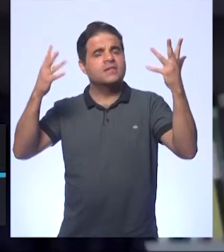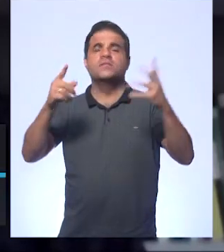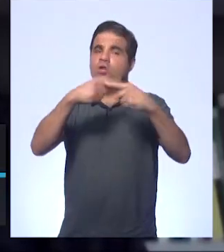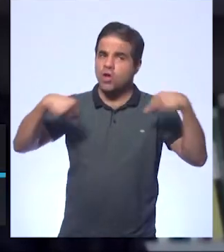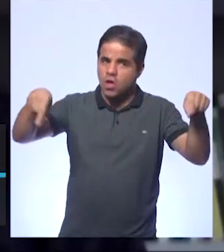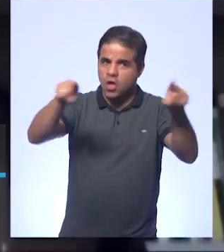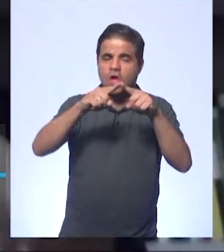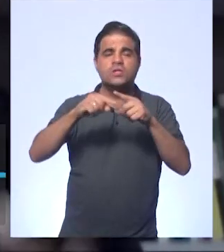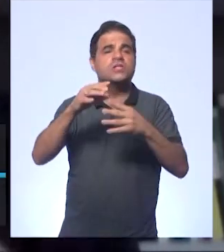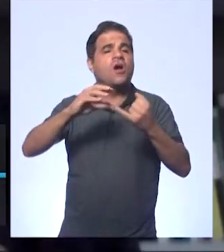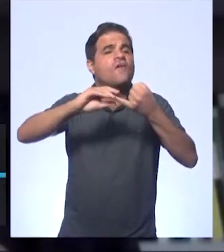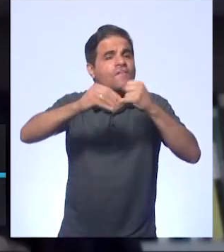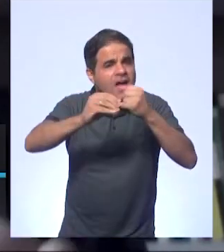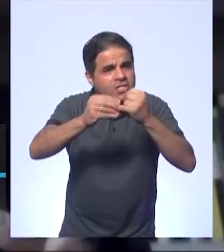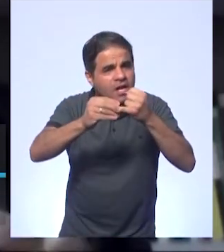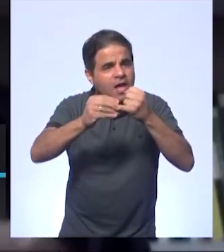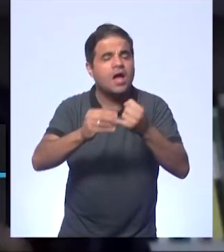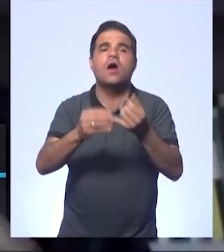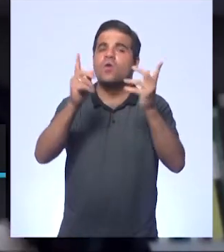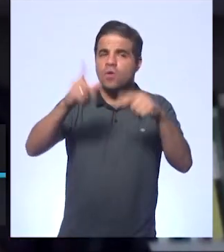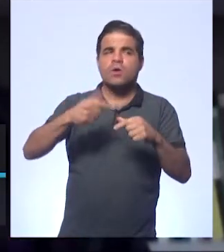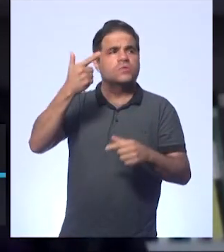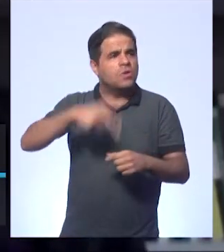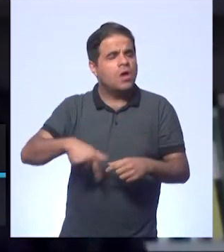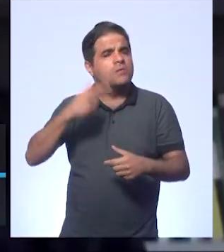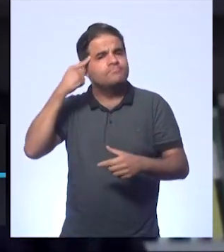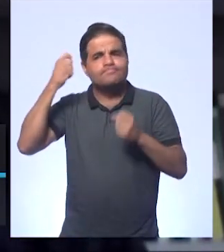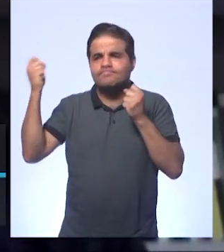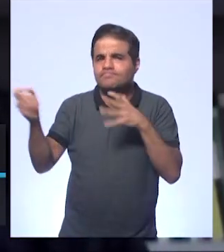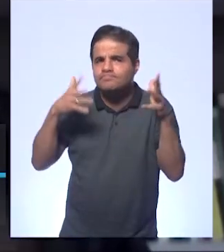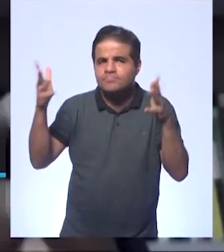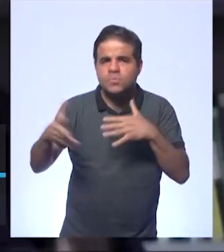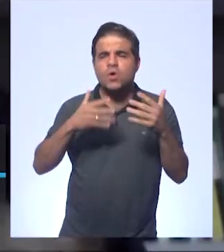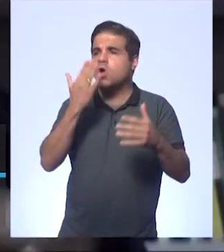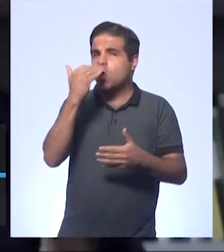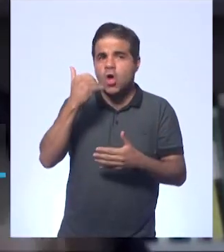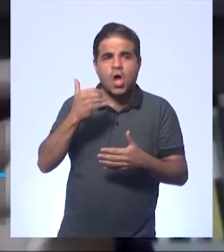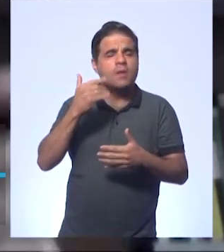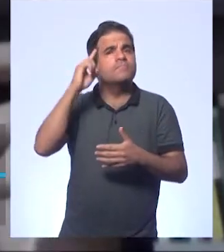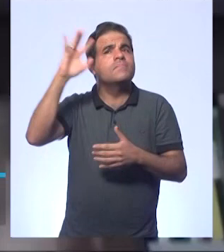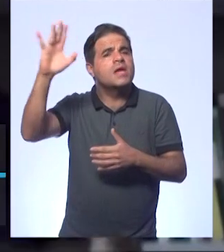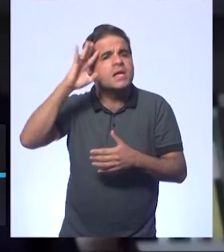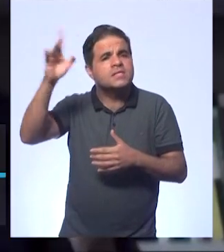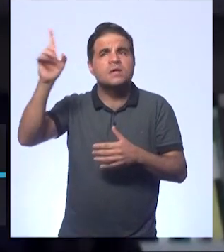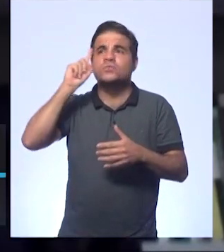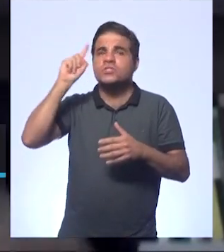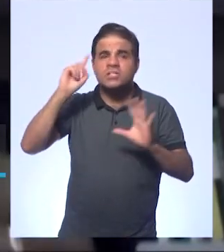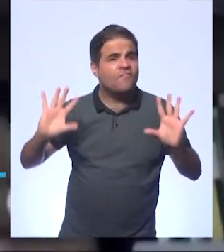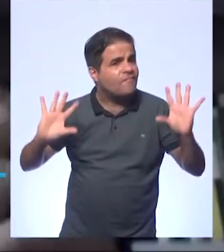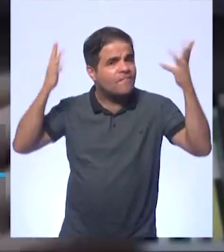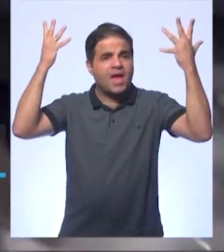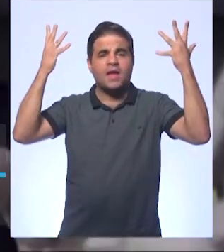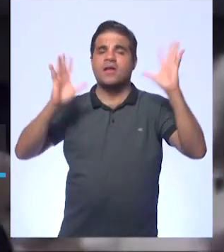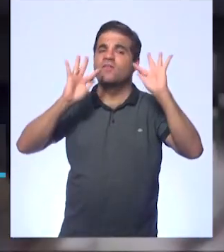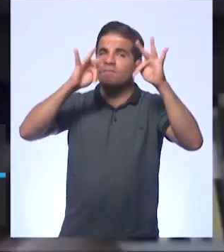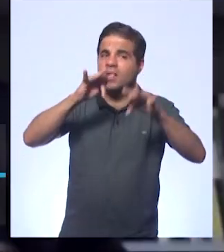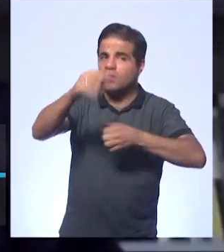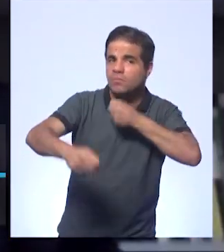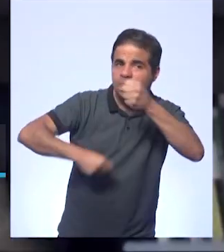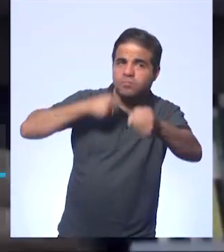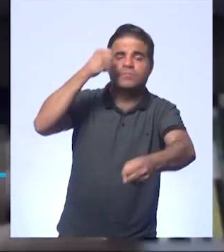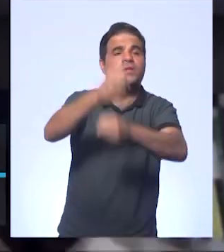Para nós, o feijão, por exemplo, por mais que nós produzimos, só comemos feijão no dia de festa, final do